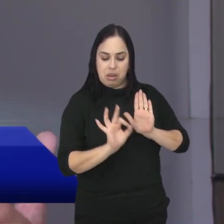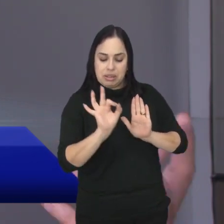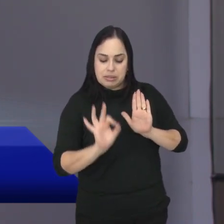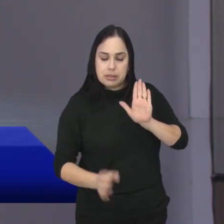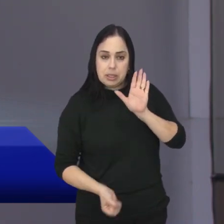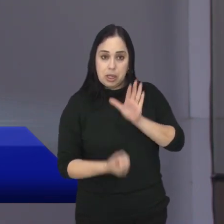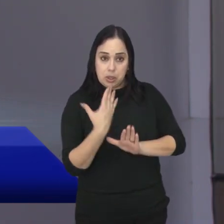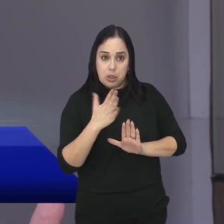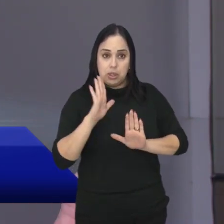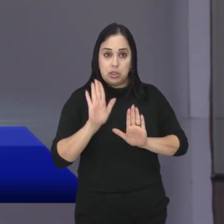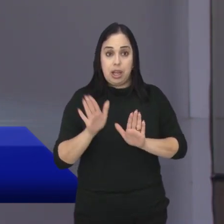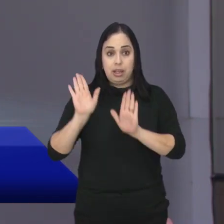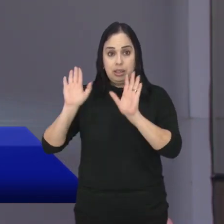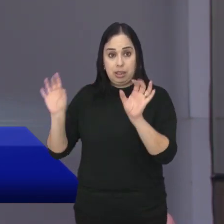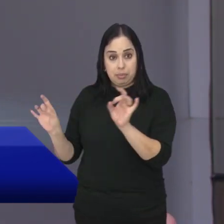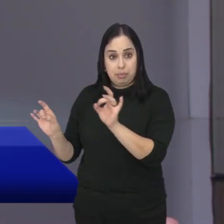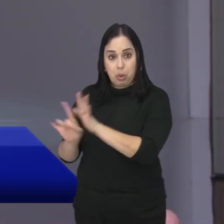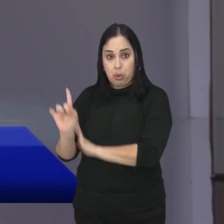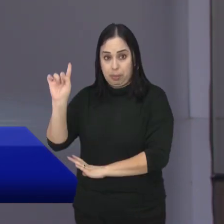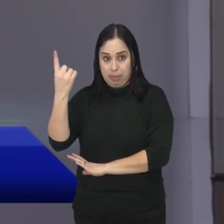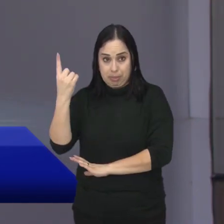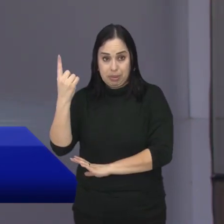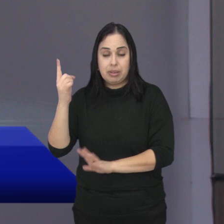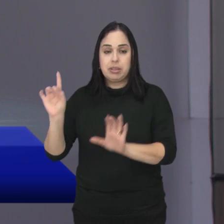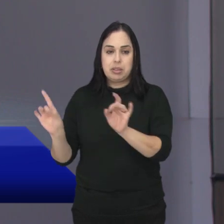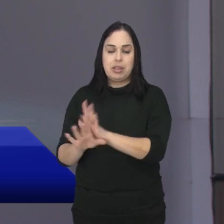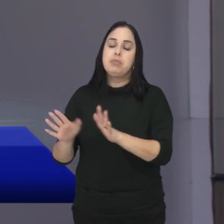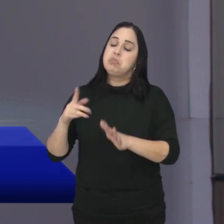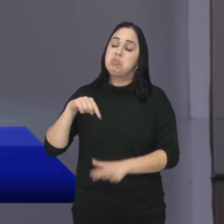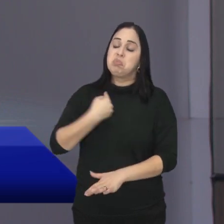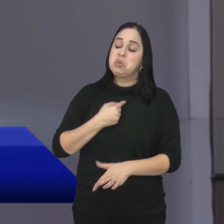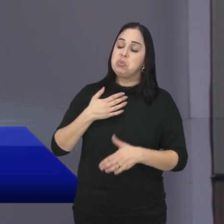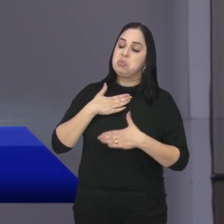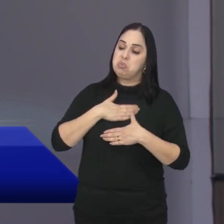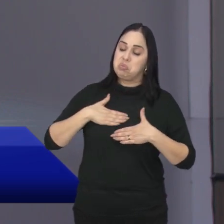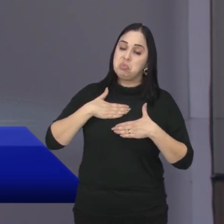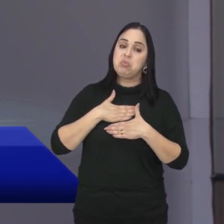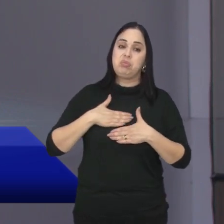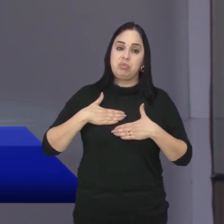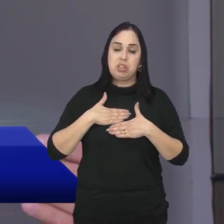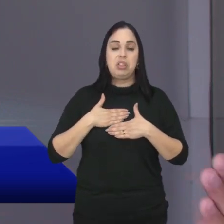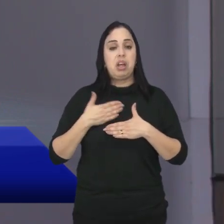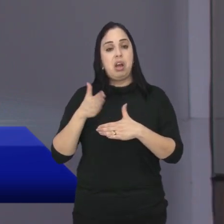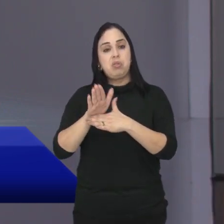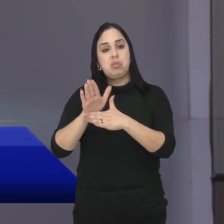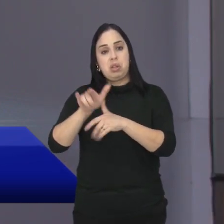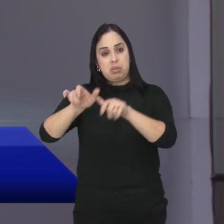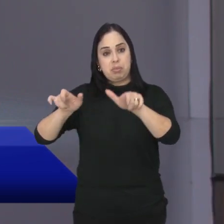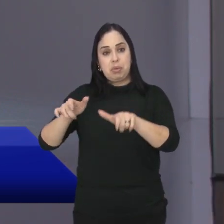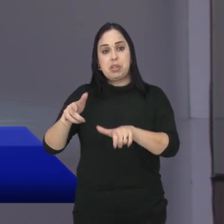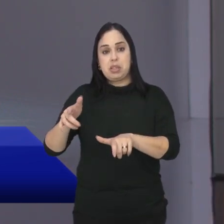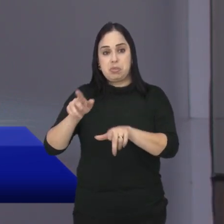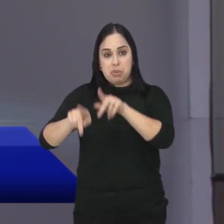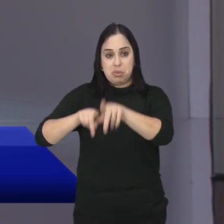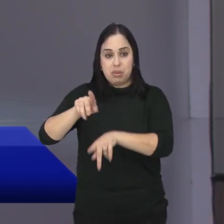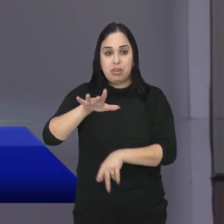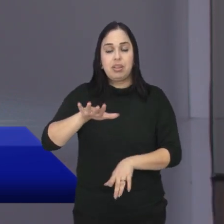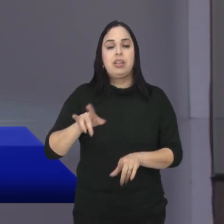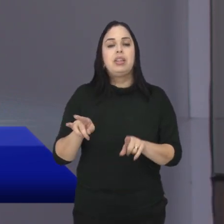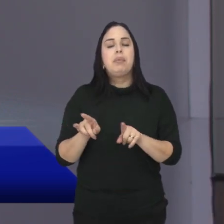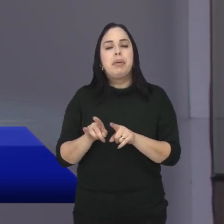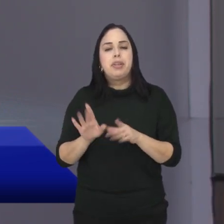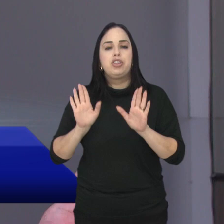acaba desenvolvendo, que foi feito desse primeiro momento, ele já é bem satisfatório, está atendendo muito bem a população. A gente acabou fazendo